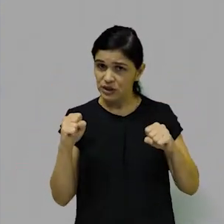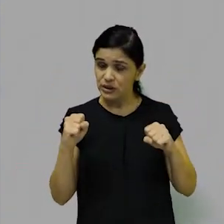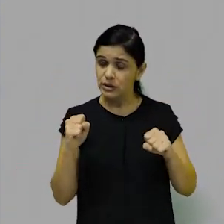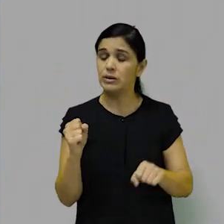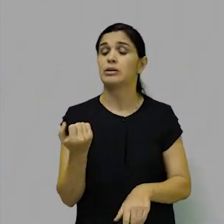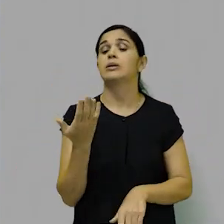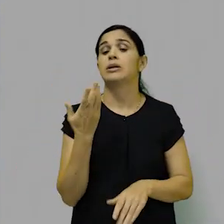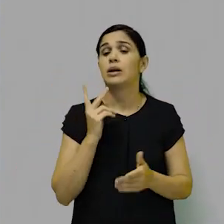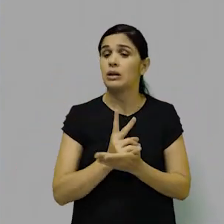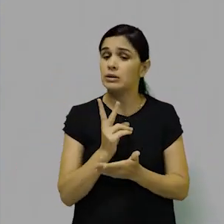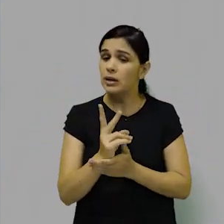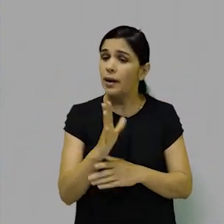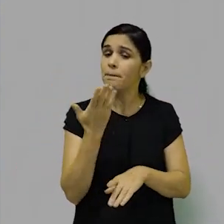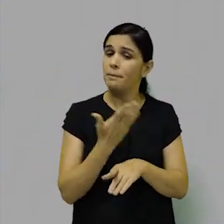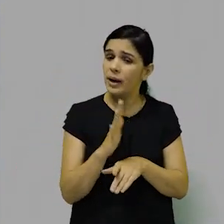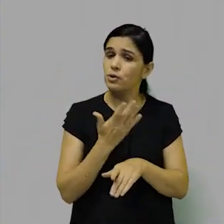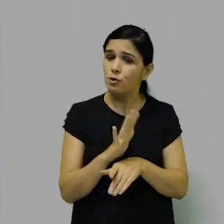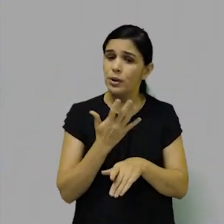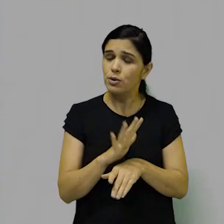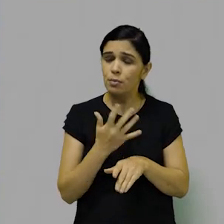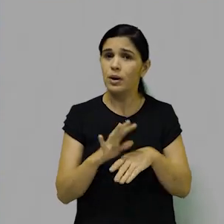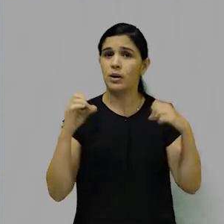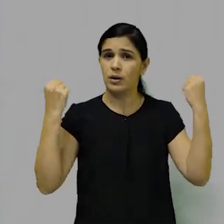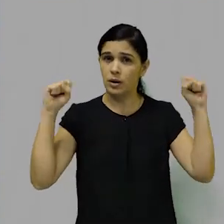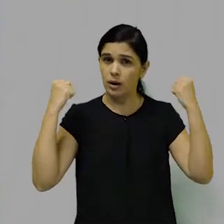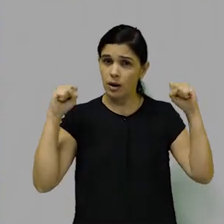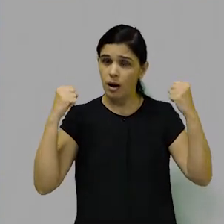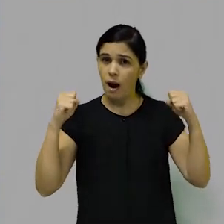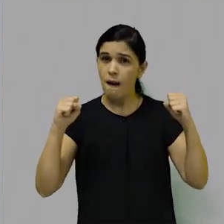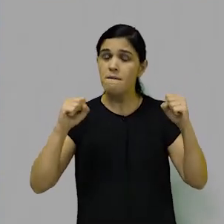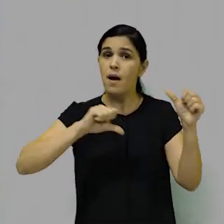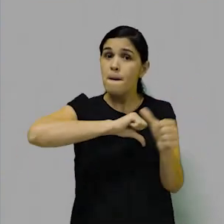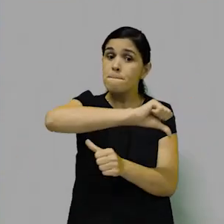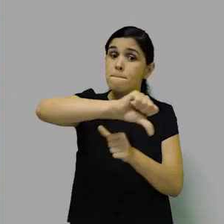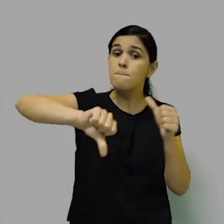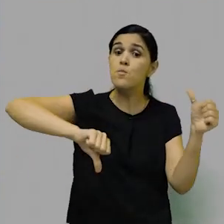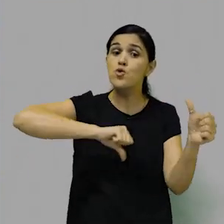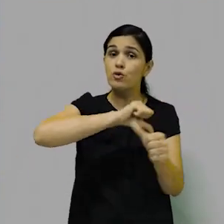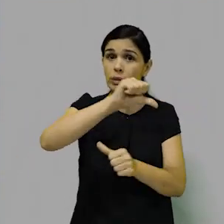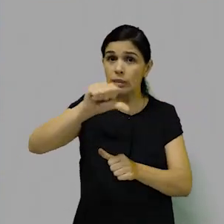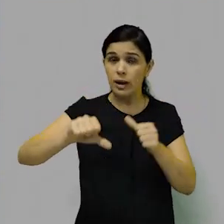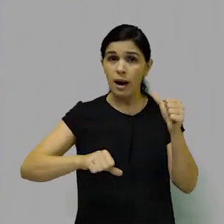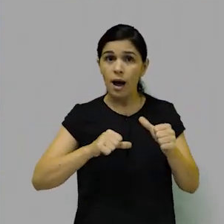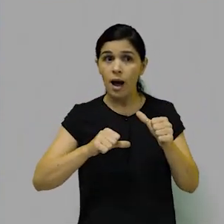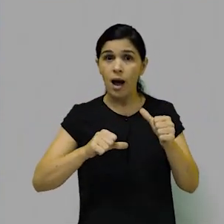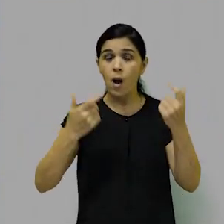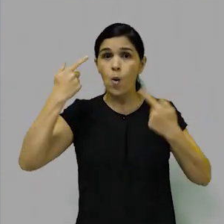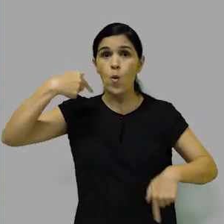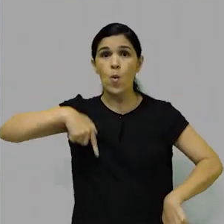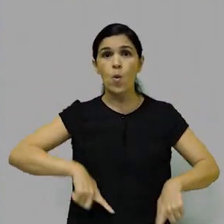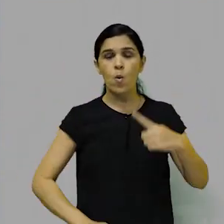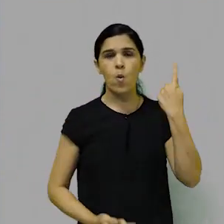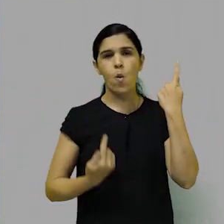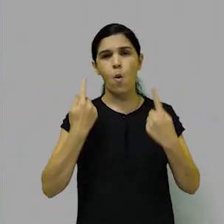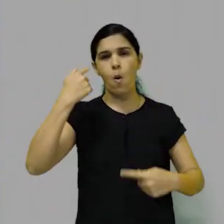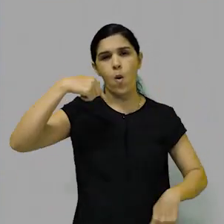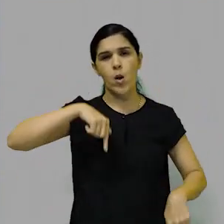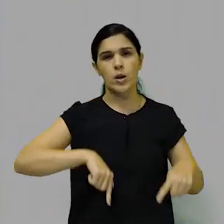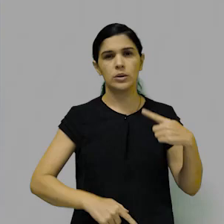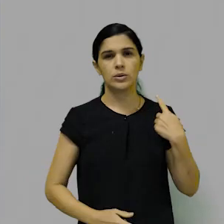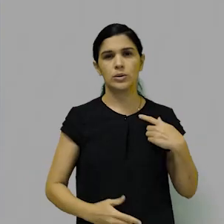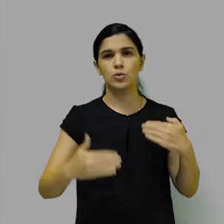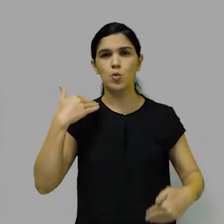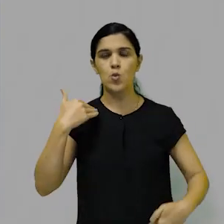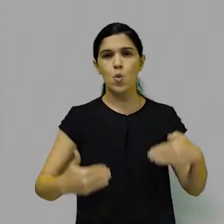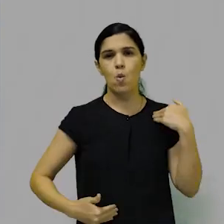forma regular, ela vai trazer alterações para o meu organismo. Quando nós estamos aqui praticando atividade